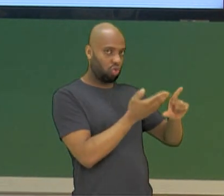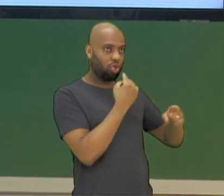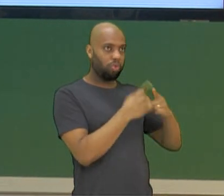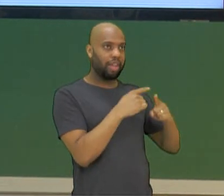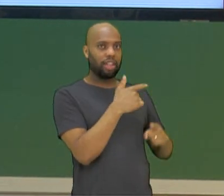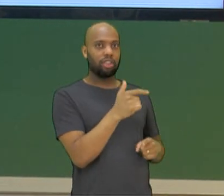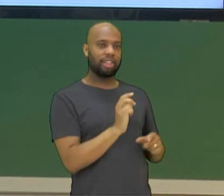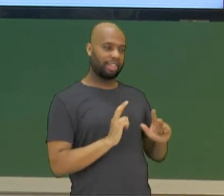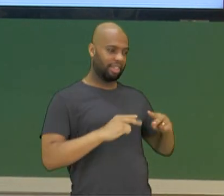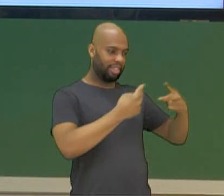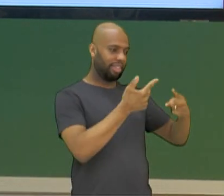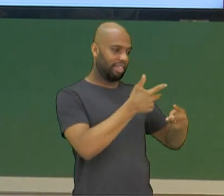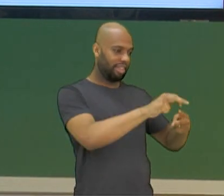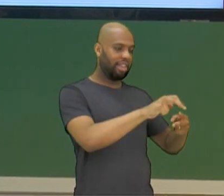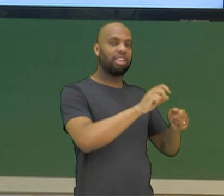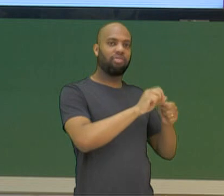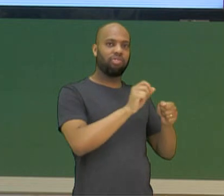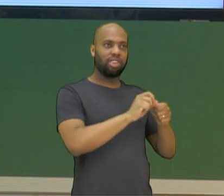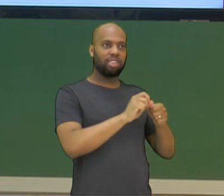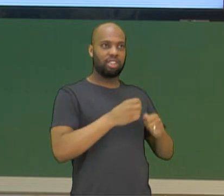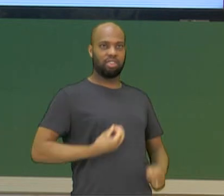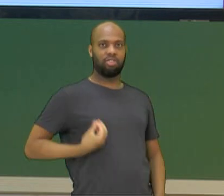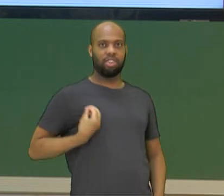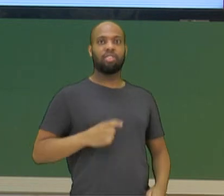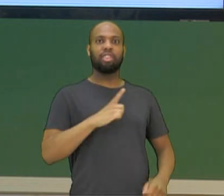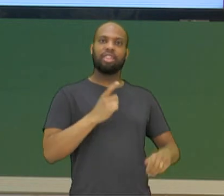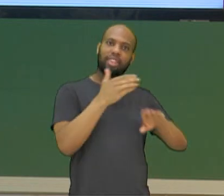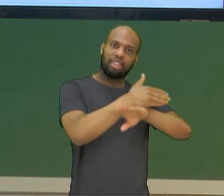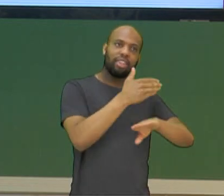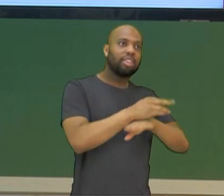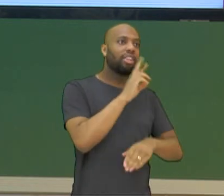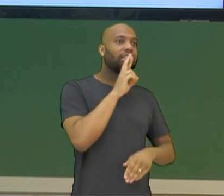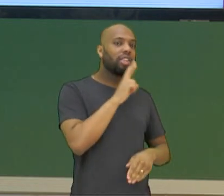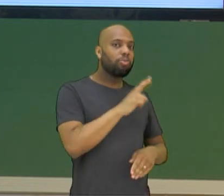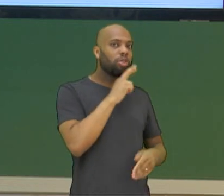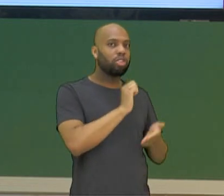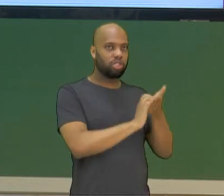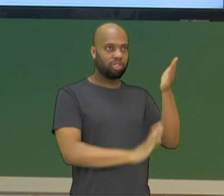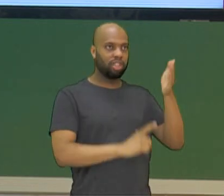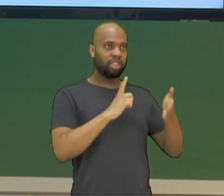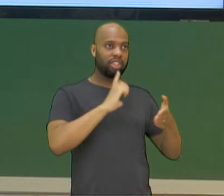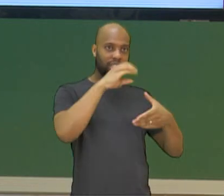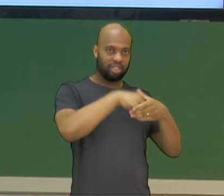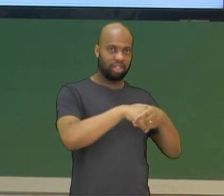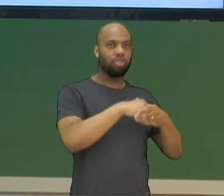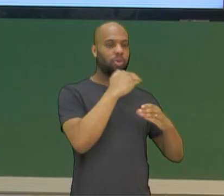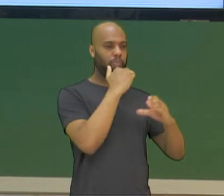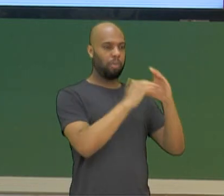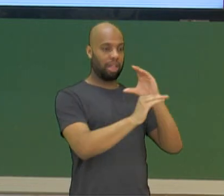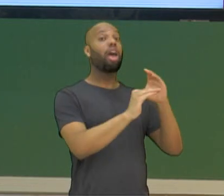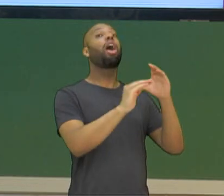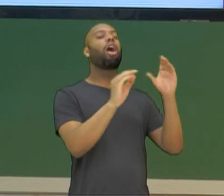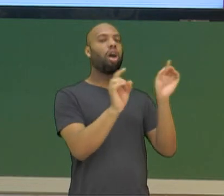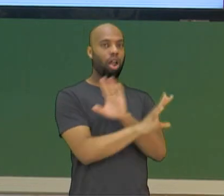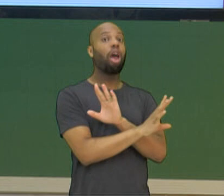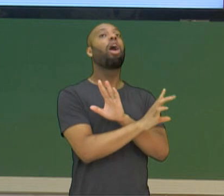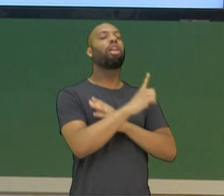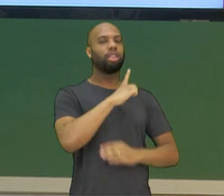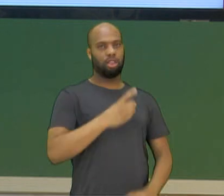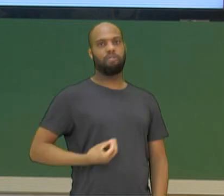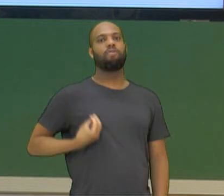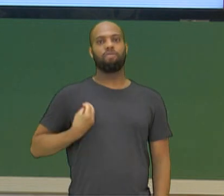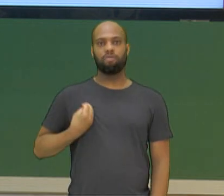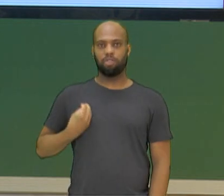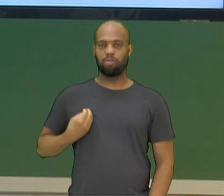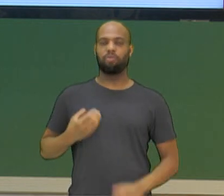ir lá e clicar e computar a sua presença. Você tem que realizar a atividade e enviar. Daí só assim você vai ter